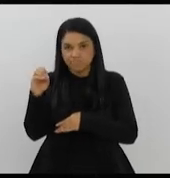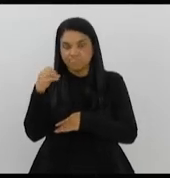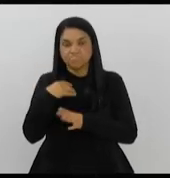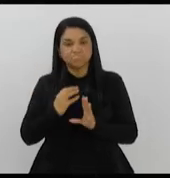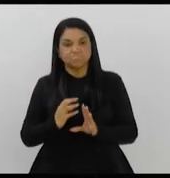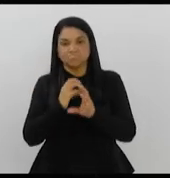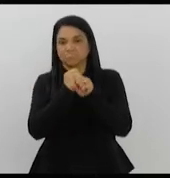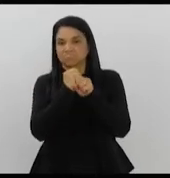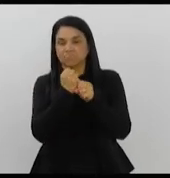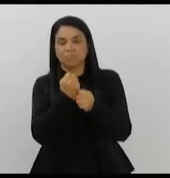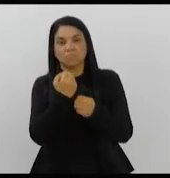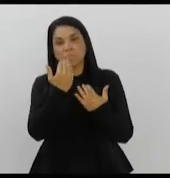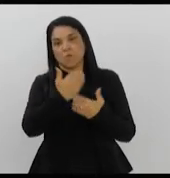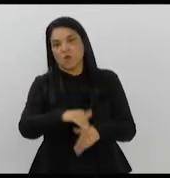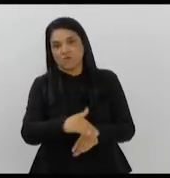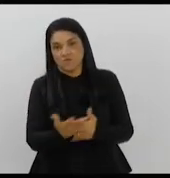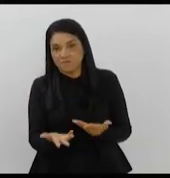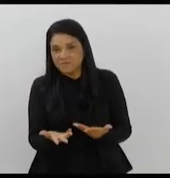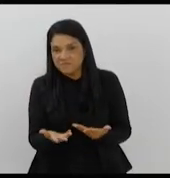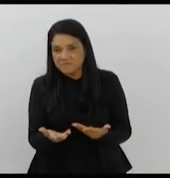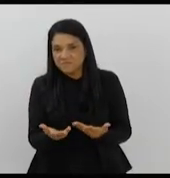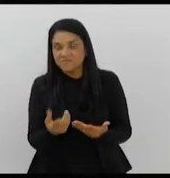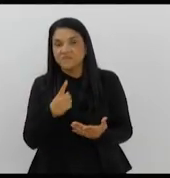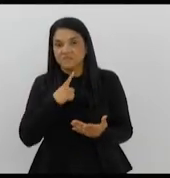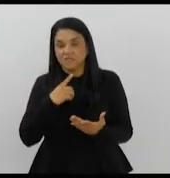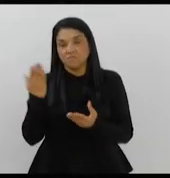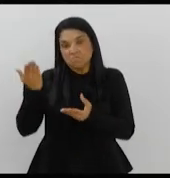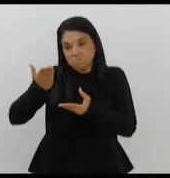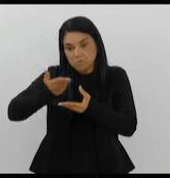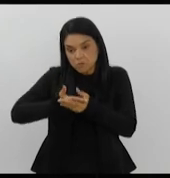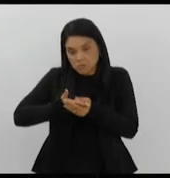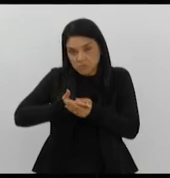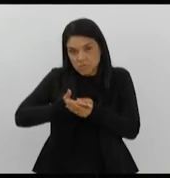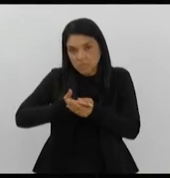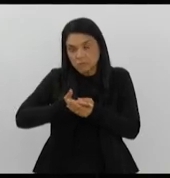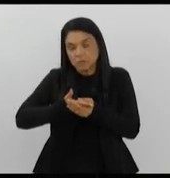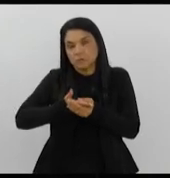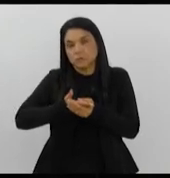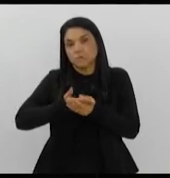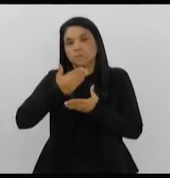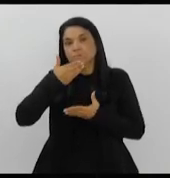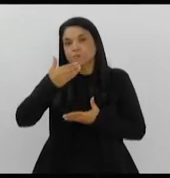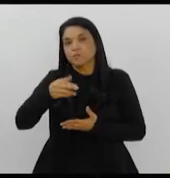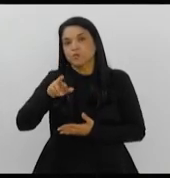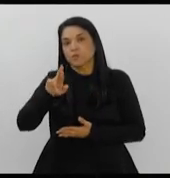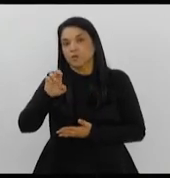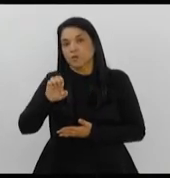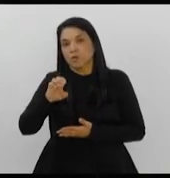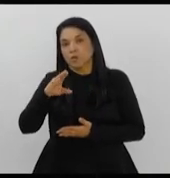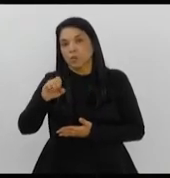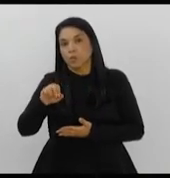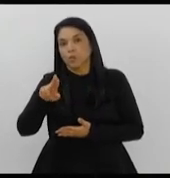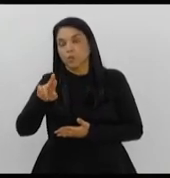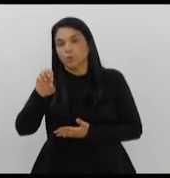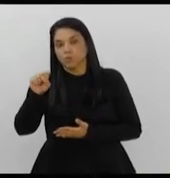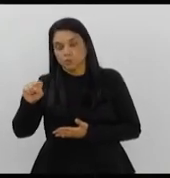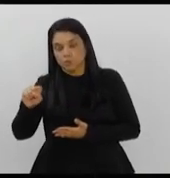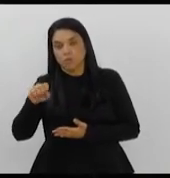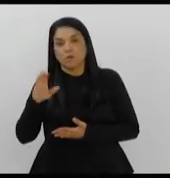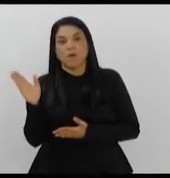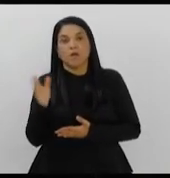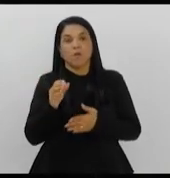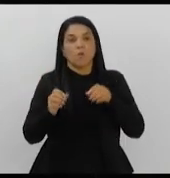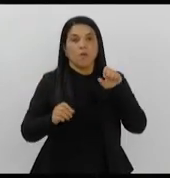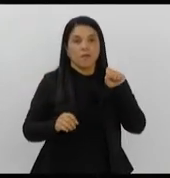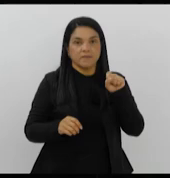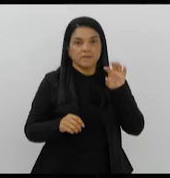pontos. Houve um recurso em um dos processos ao STJ.